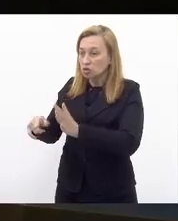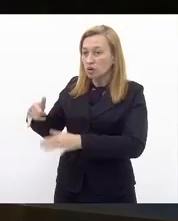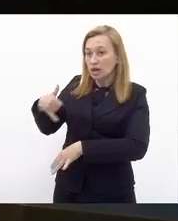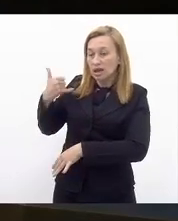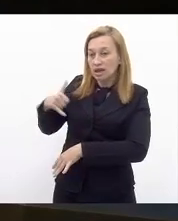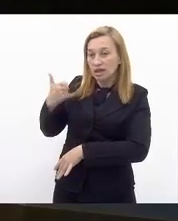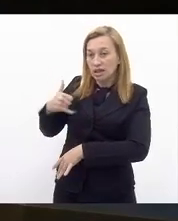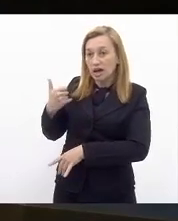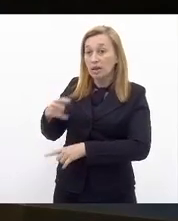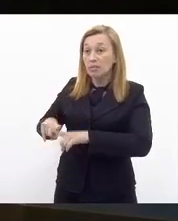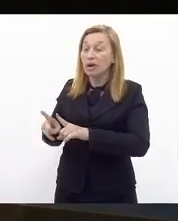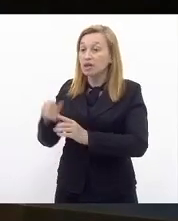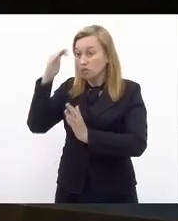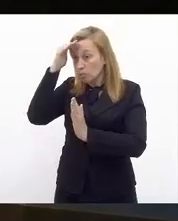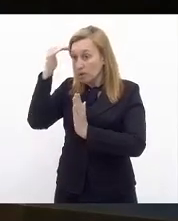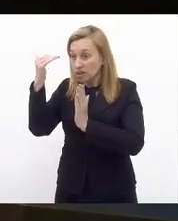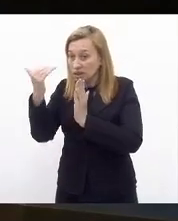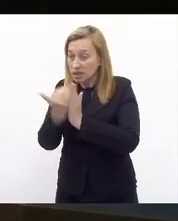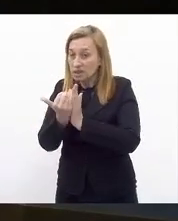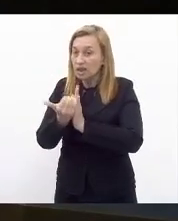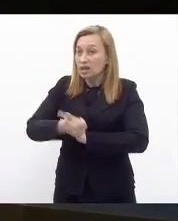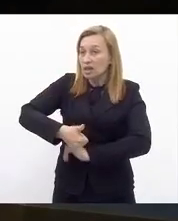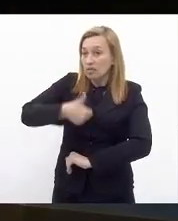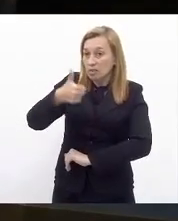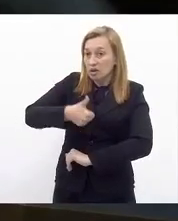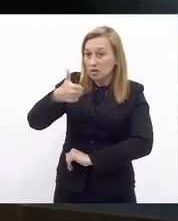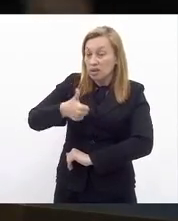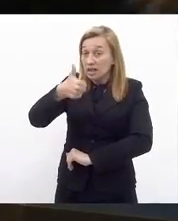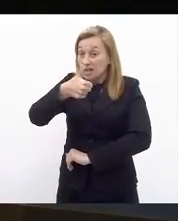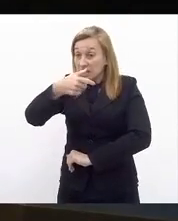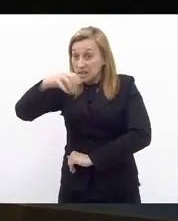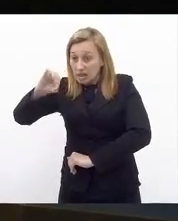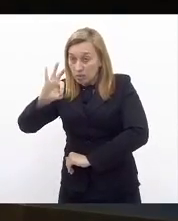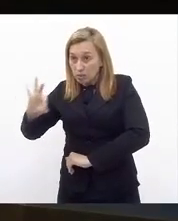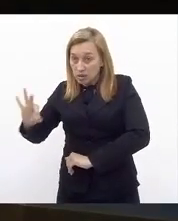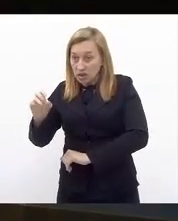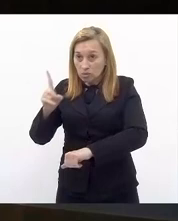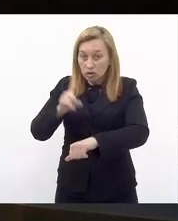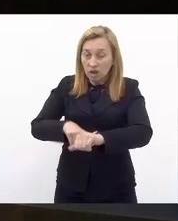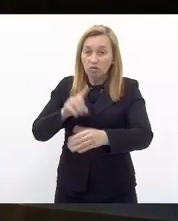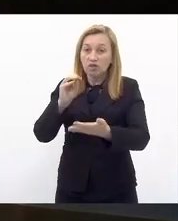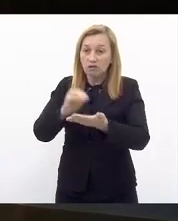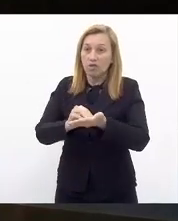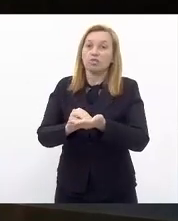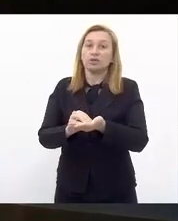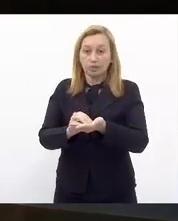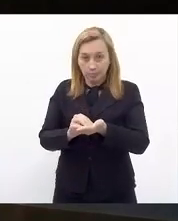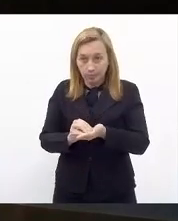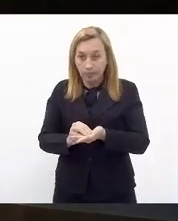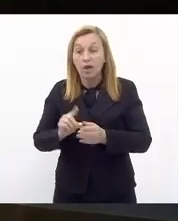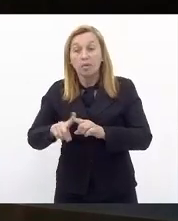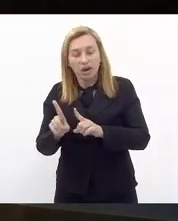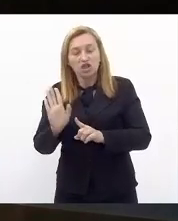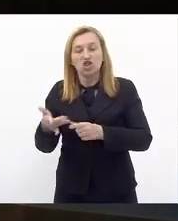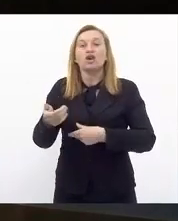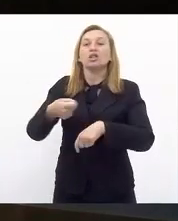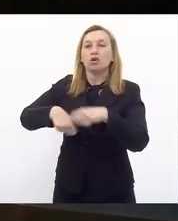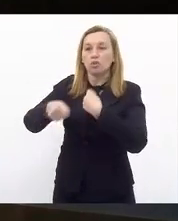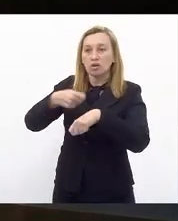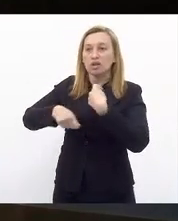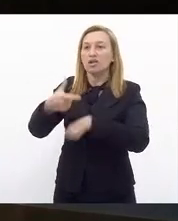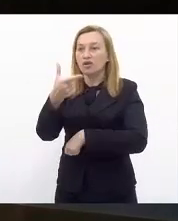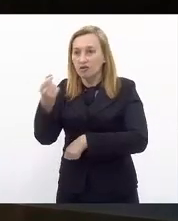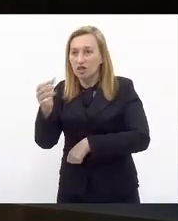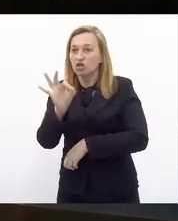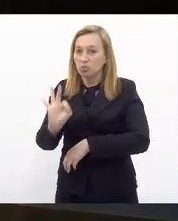mas ele teria que cumprir na primeira versão sem por cento do tempo que faltava mas foi negociado para